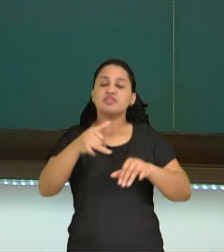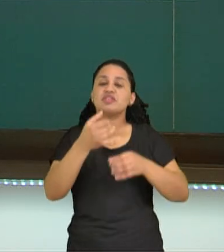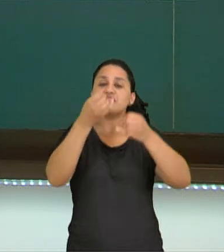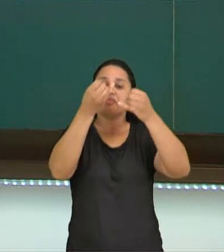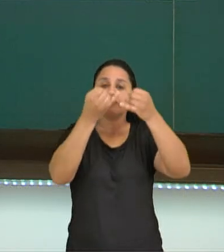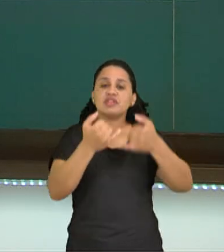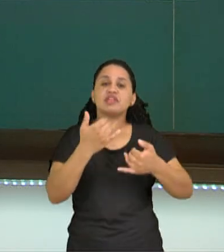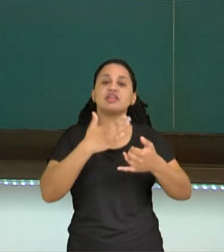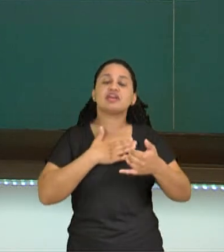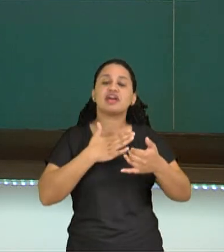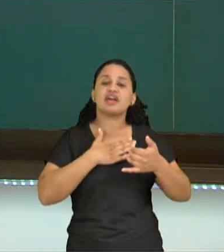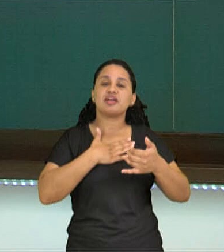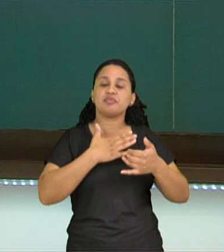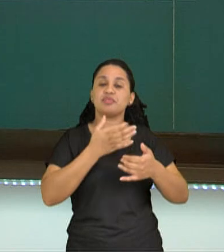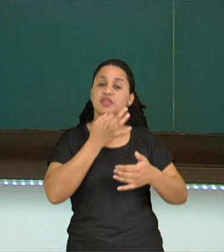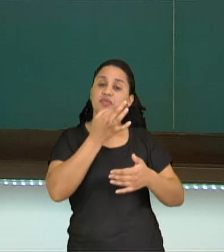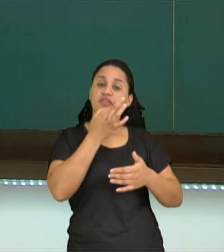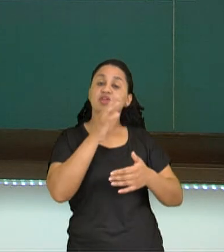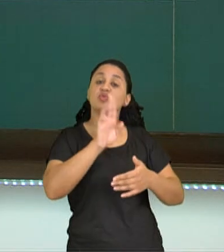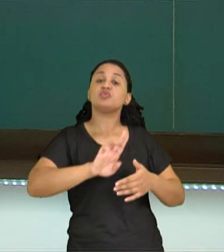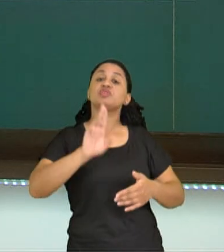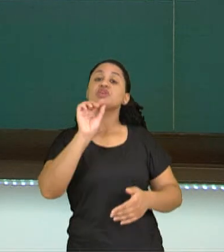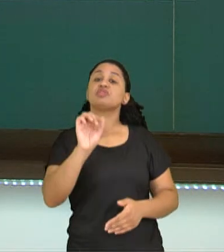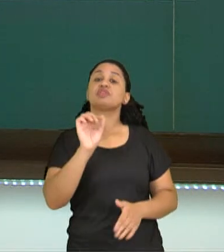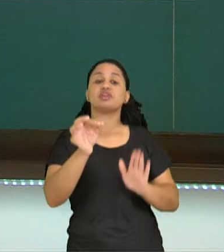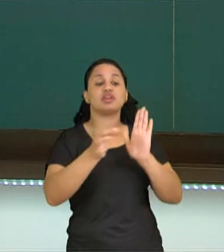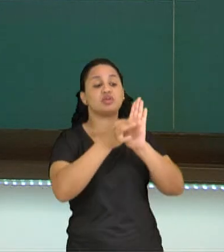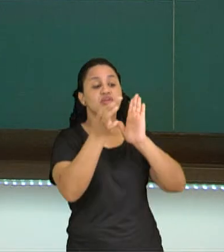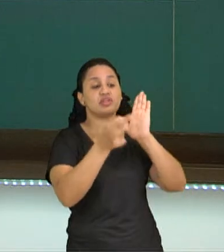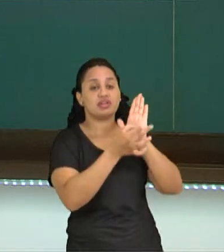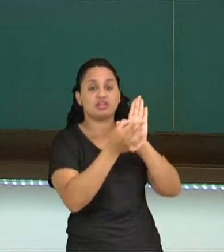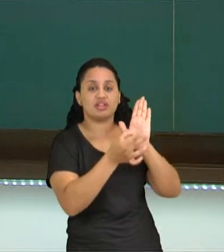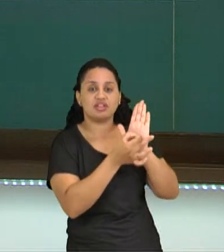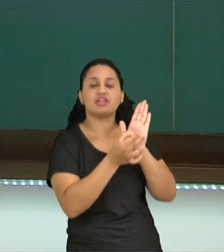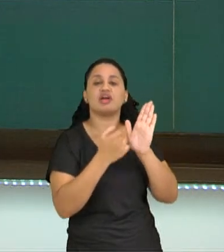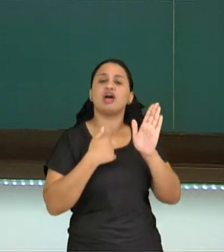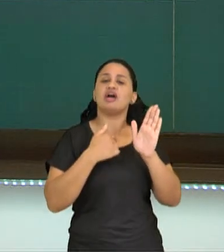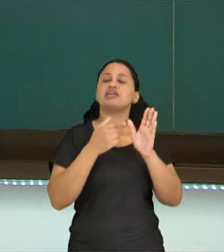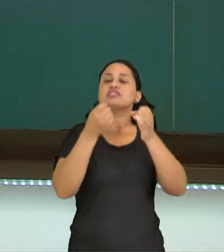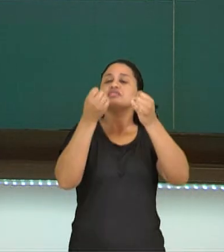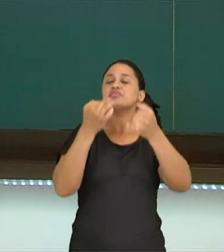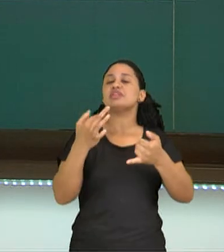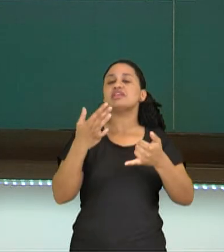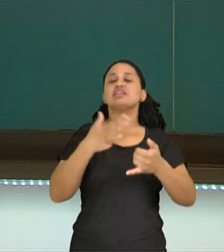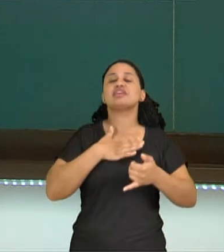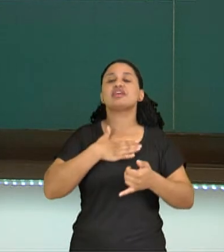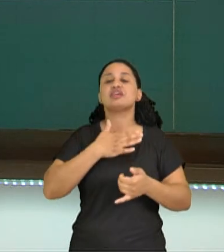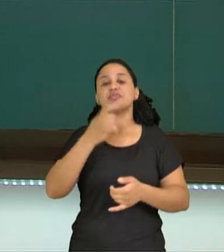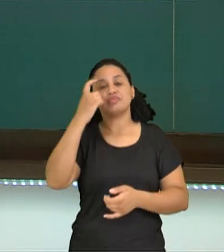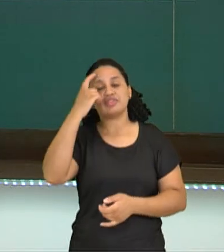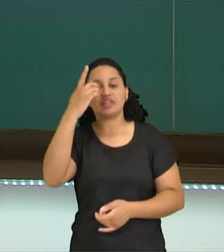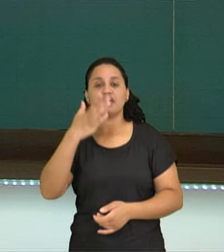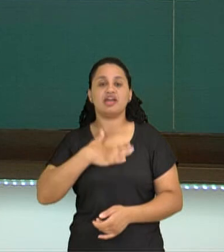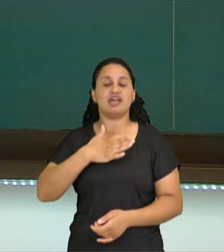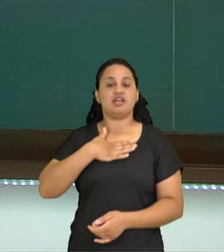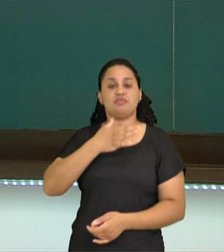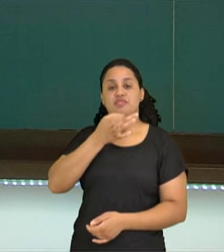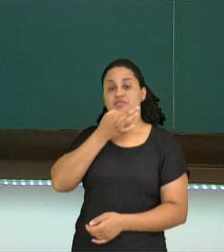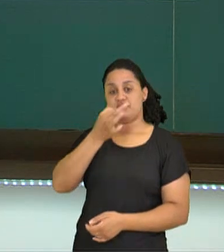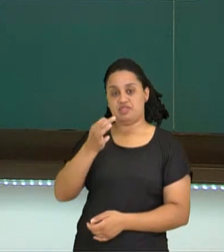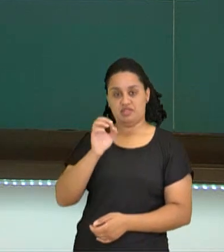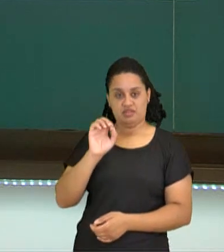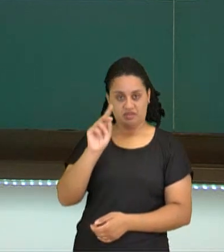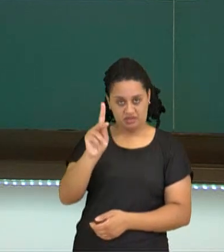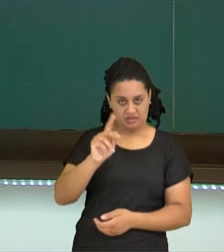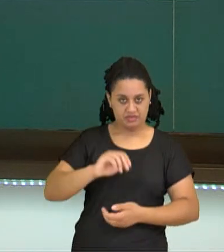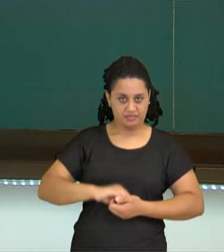opinião com argumentos, né? Esses argumentos justificam a minha ideia, a minha tese, que é a mesma coisa que opinião,